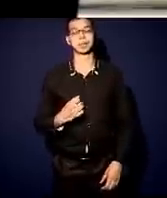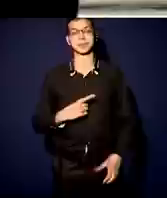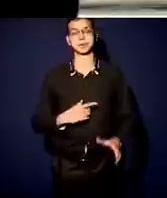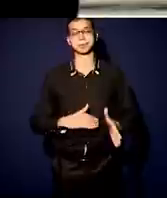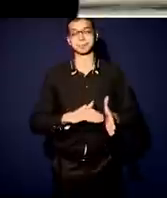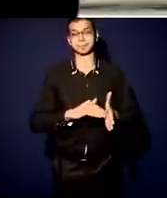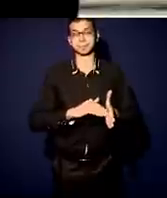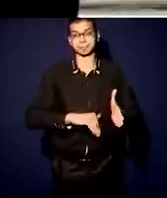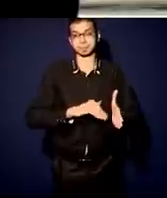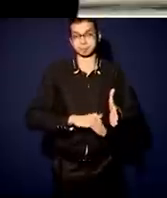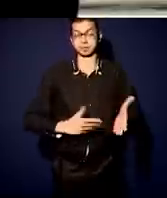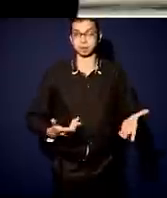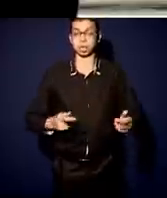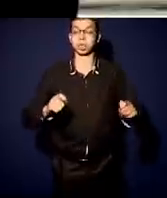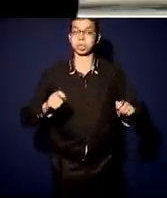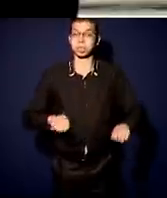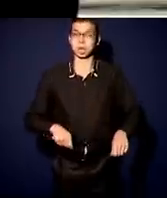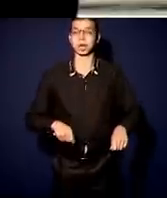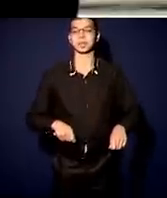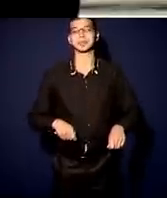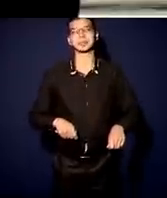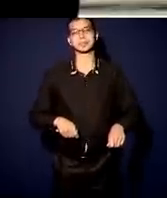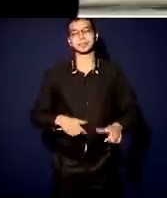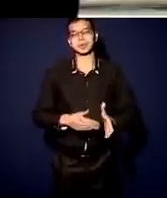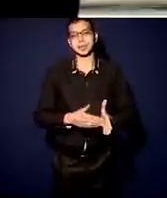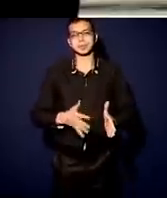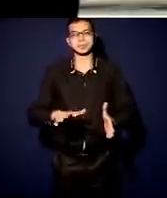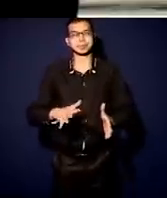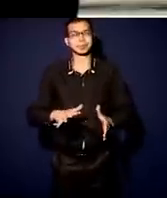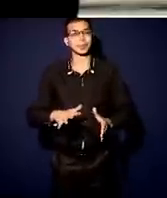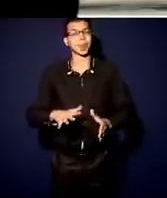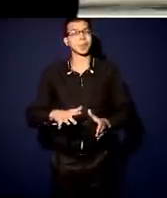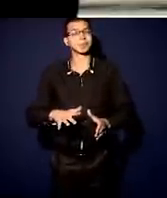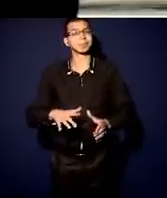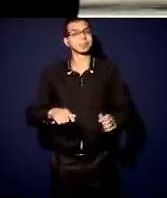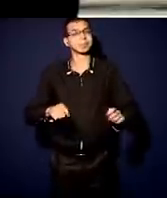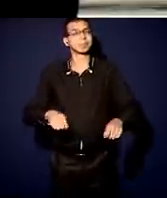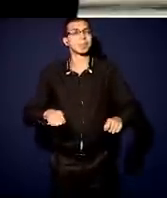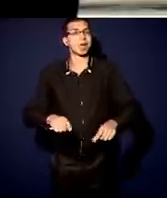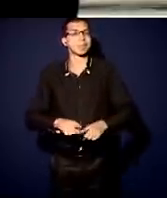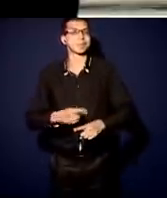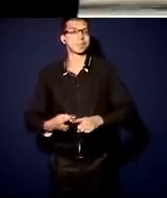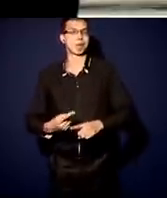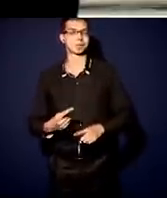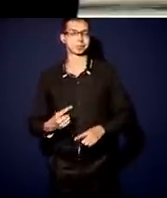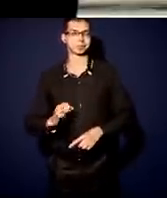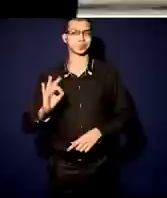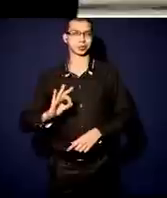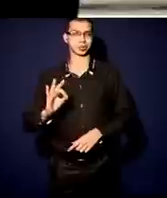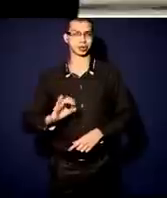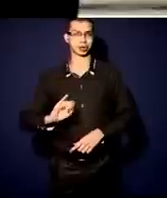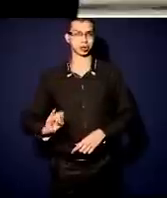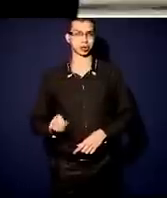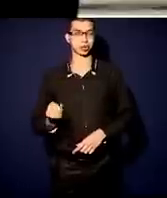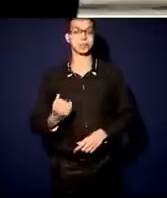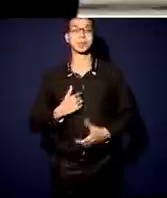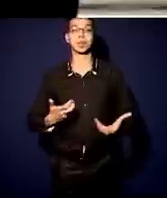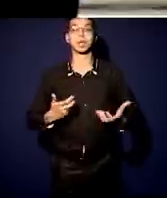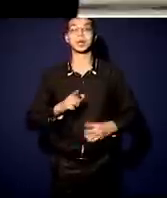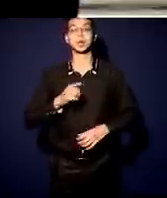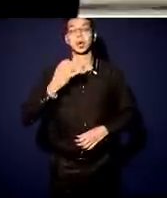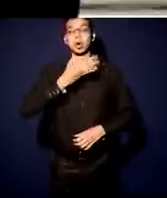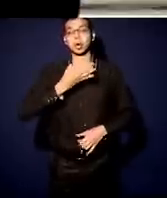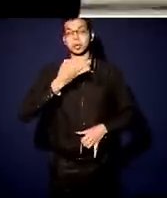teria um espaço para cortar até mais a taxa de juros se a meta fosse elevada eu queria que você comentasse exatamente sobre